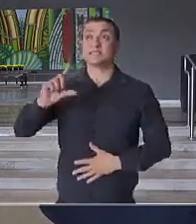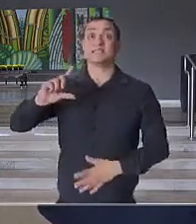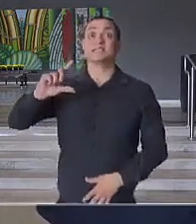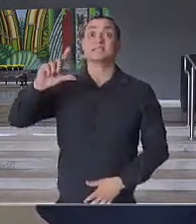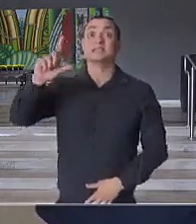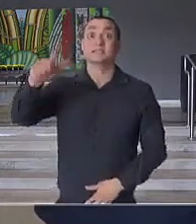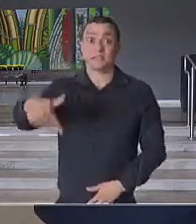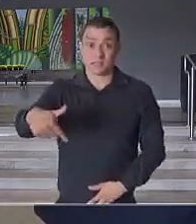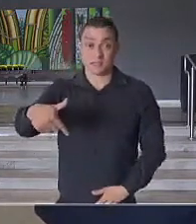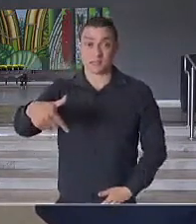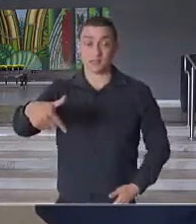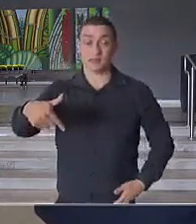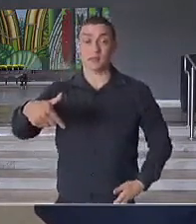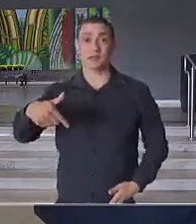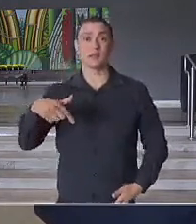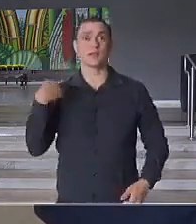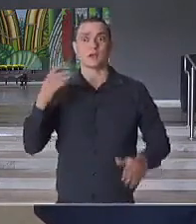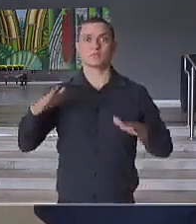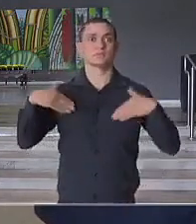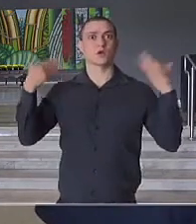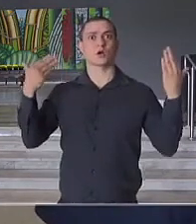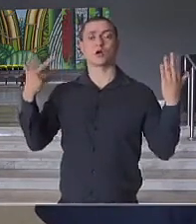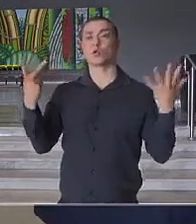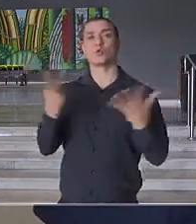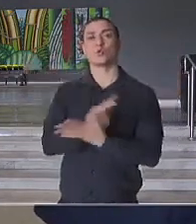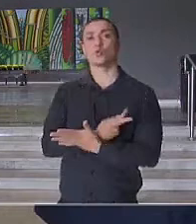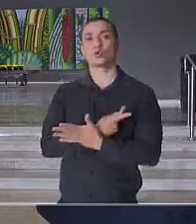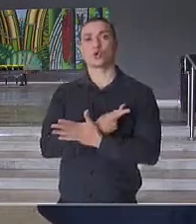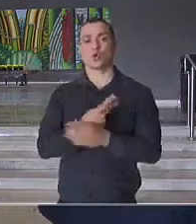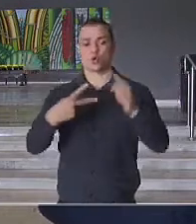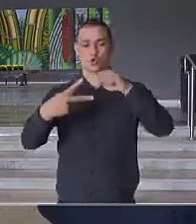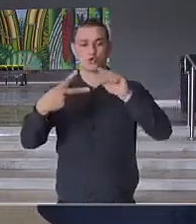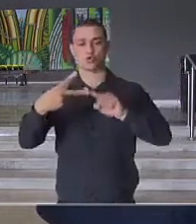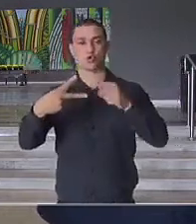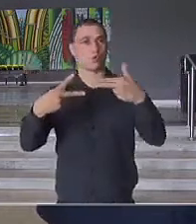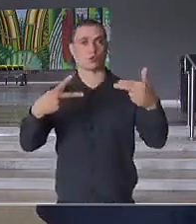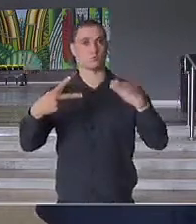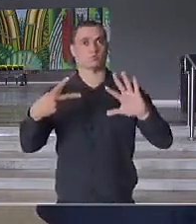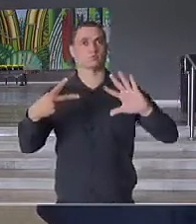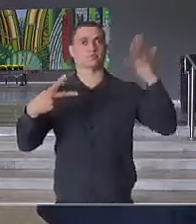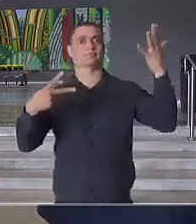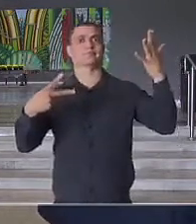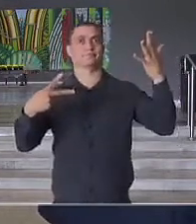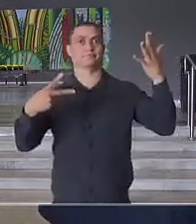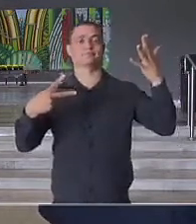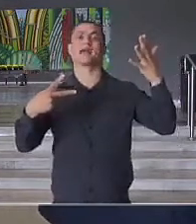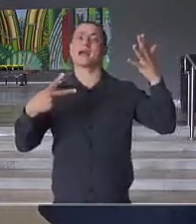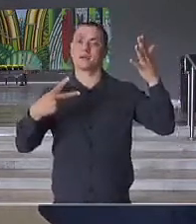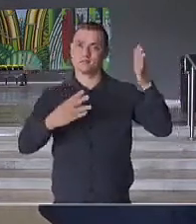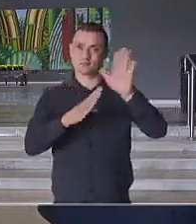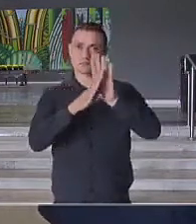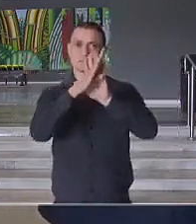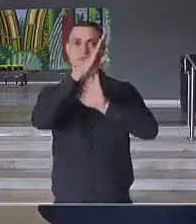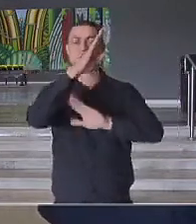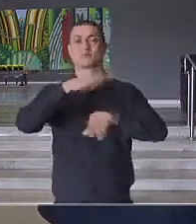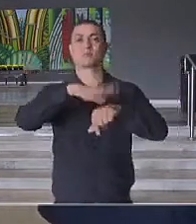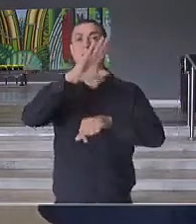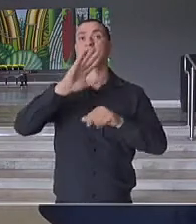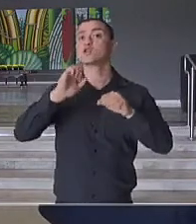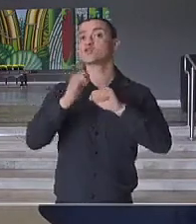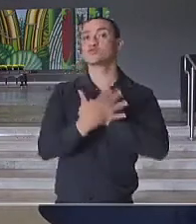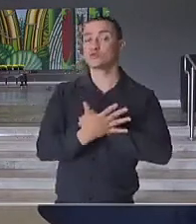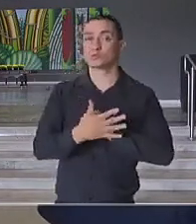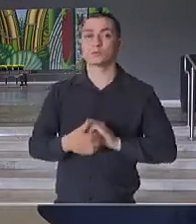seguida, nós fomos surpreendidos por 2 atividades que levaram a um crescimento acentuado do número de